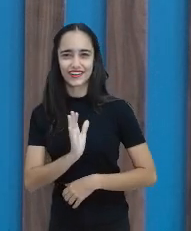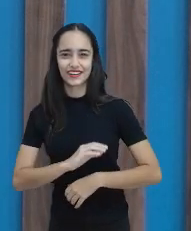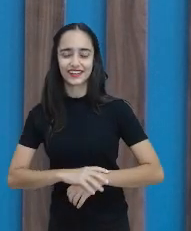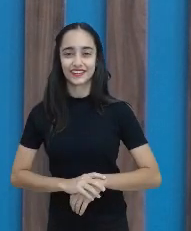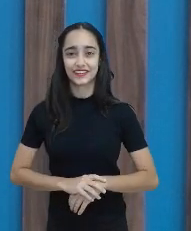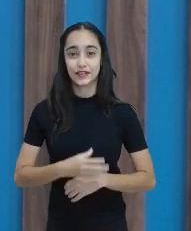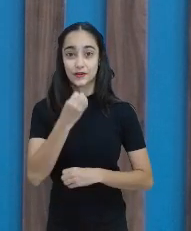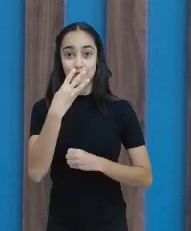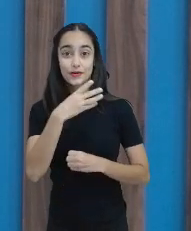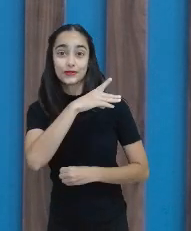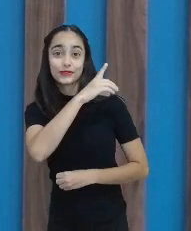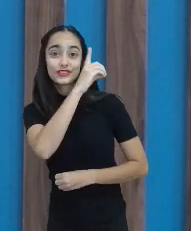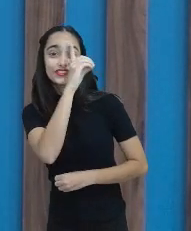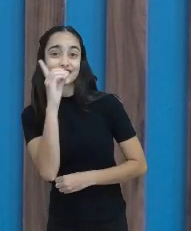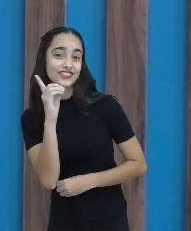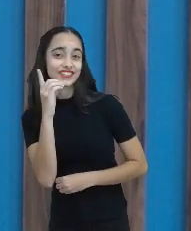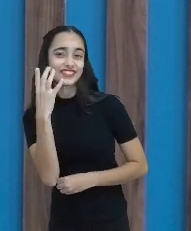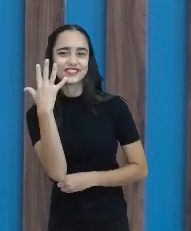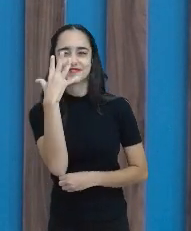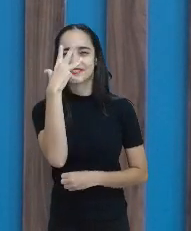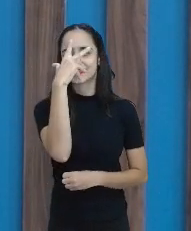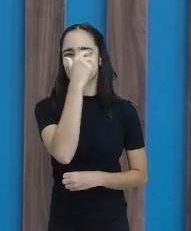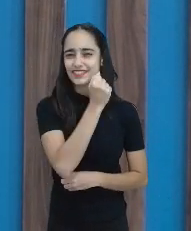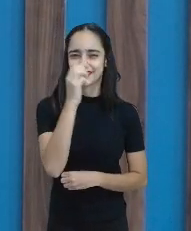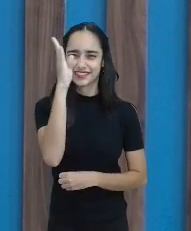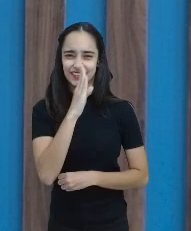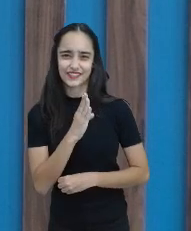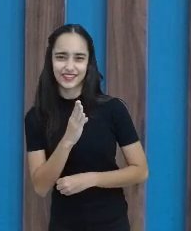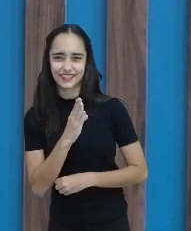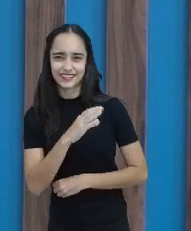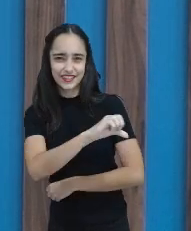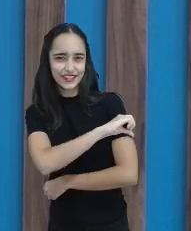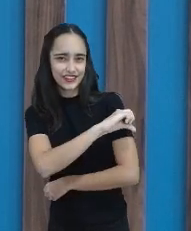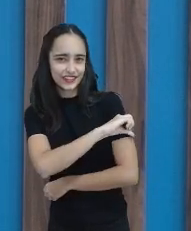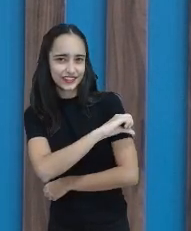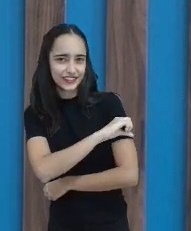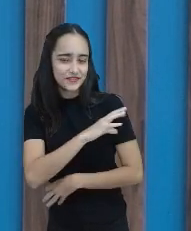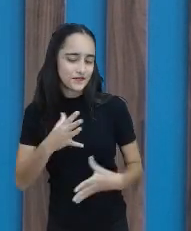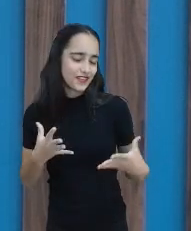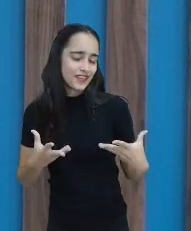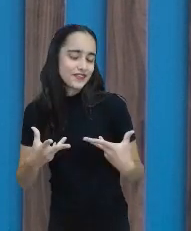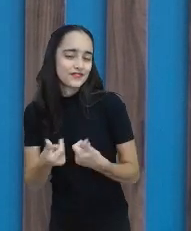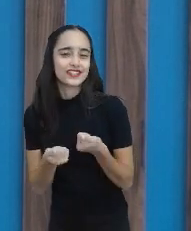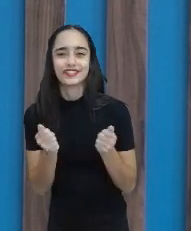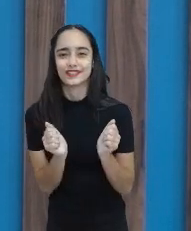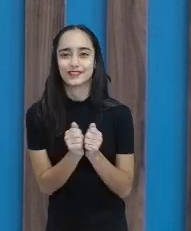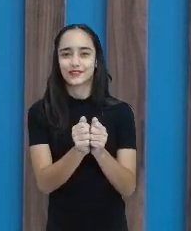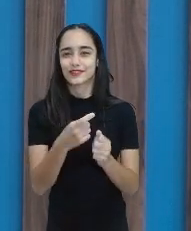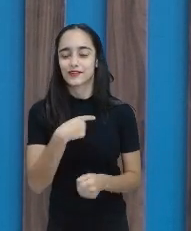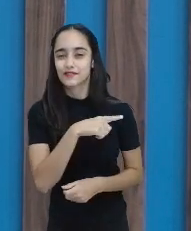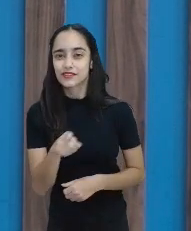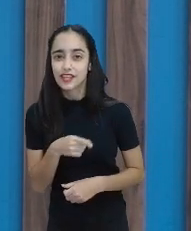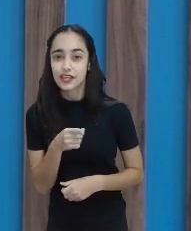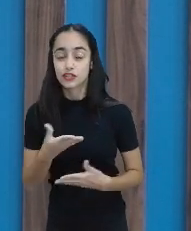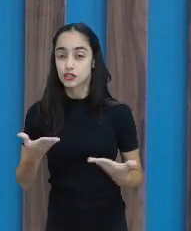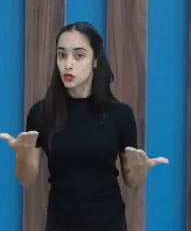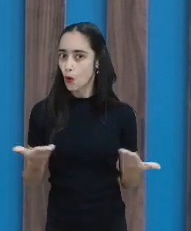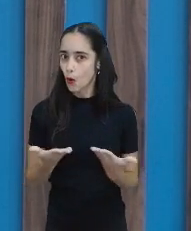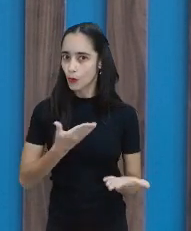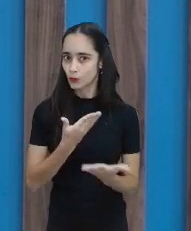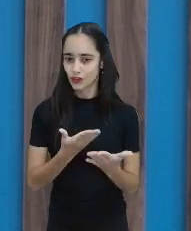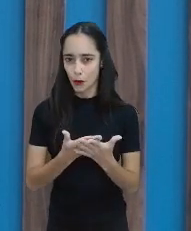dia, gente bonita do meu Brasil varonil, nono ano. Que satisfação estar com vocês e hoje a aula está aqui repleta de